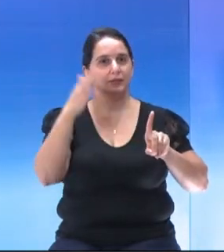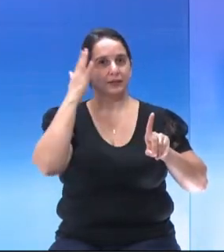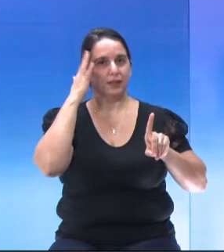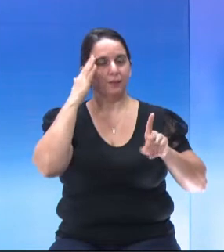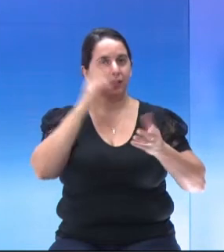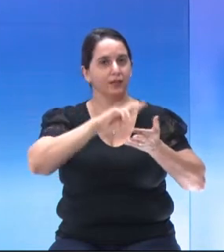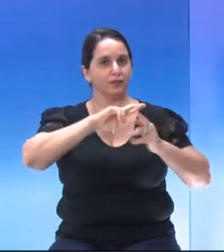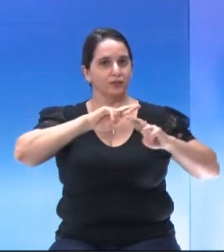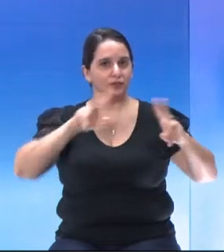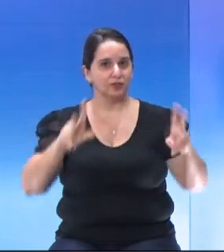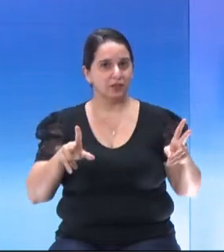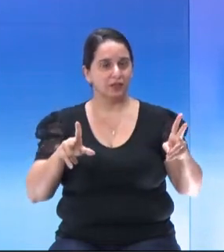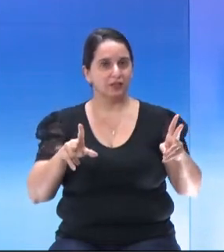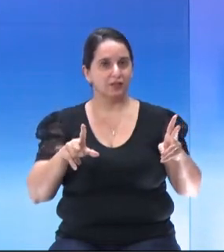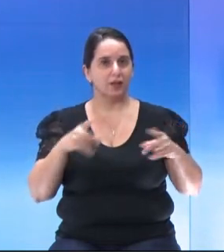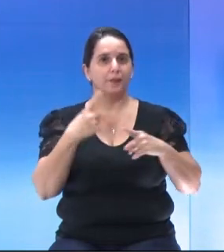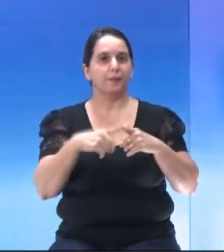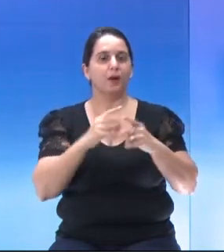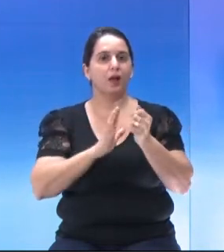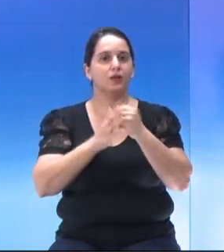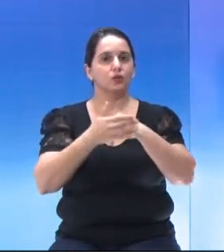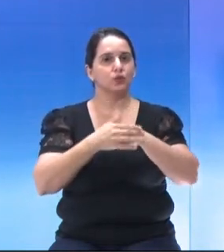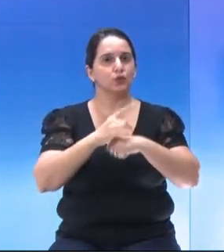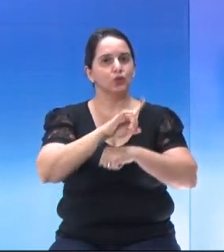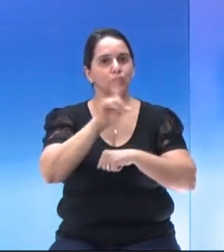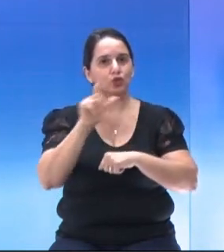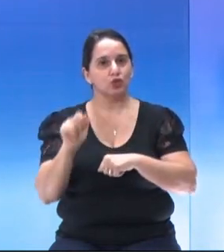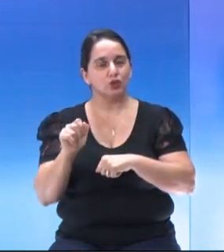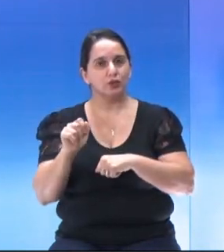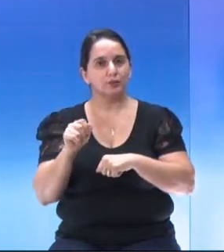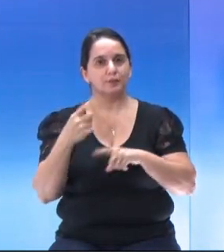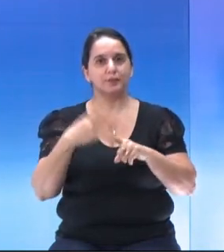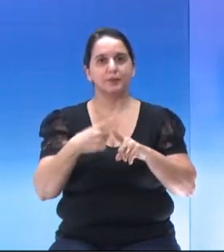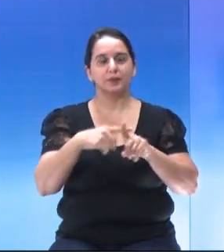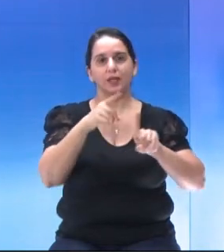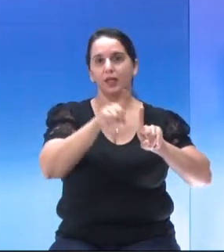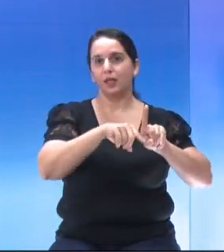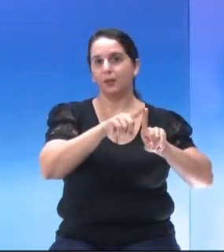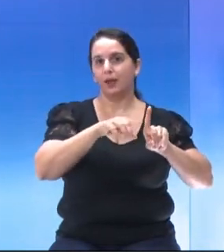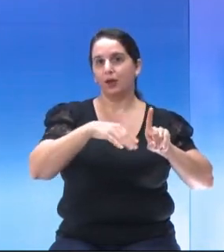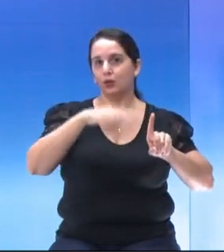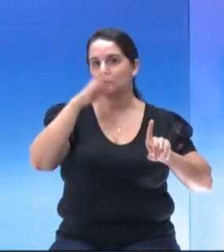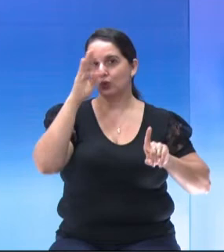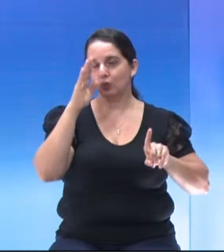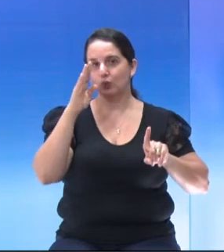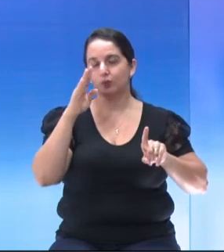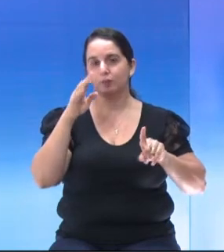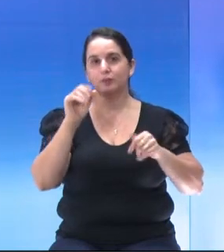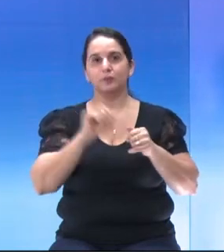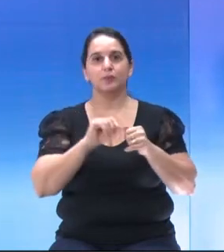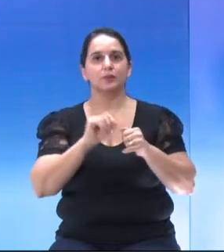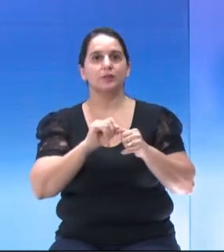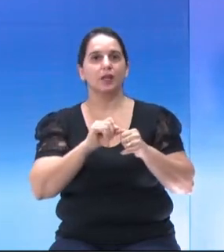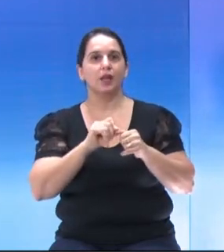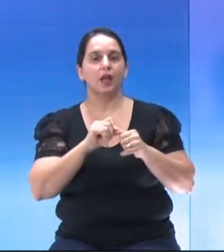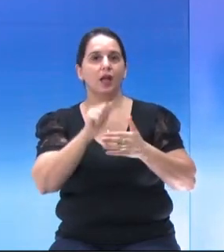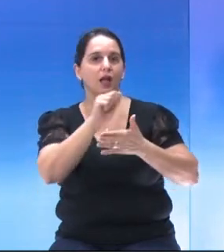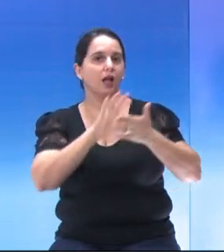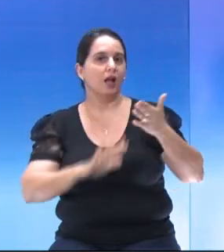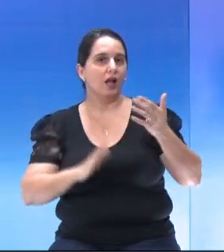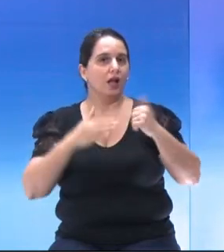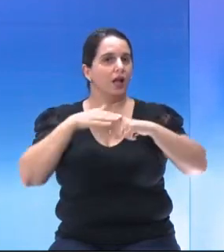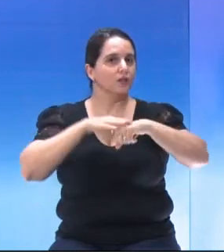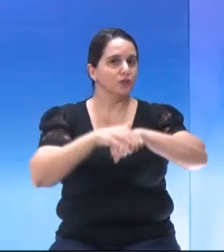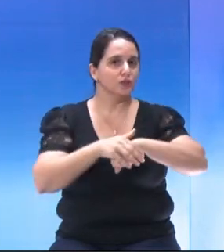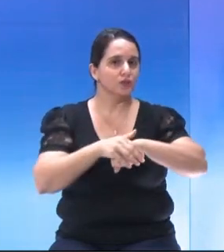saber diferenciar. Por que eles ficam refugiados durante o dia? Porque aumenta a temperatura. Por que eles realizam suas atividades à noite?